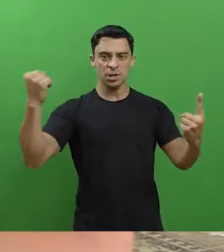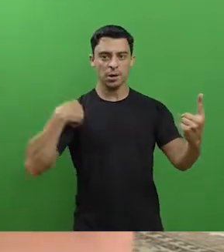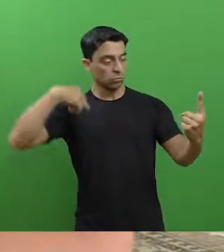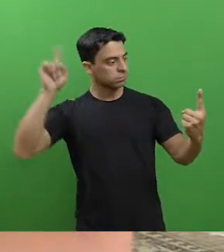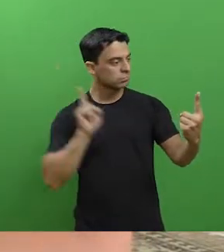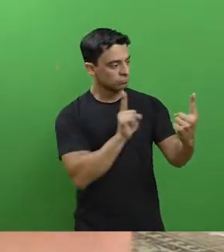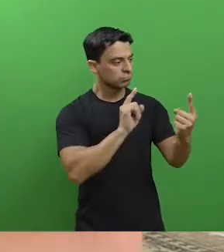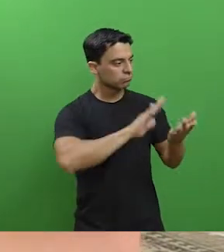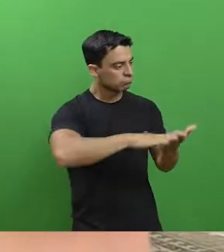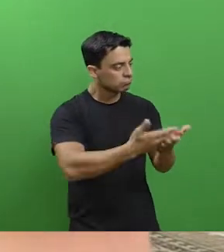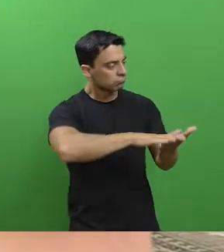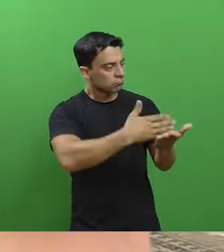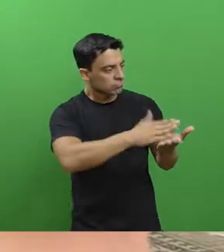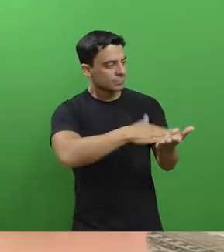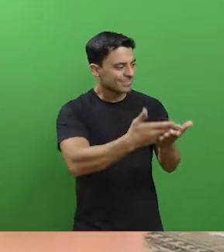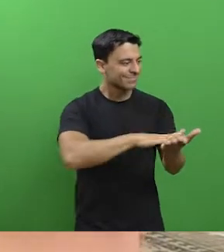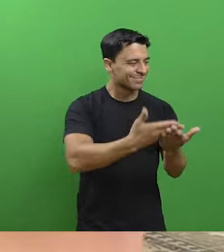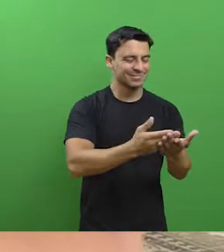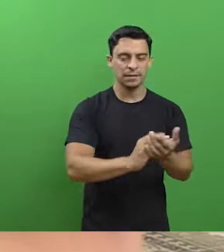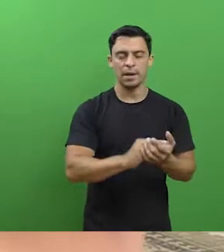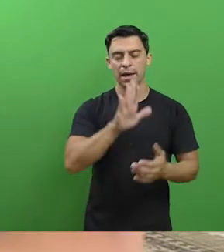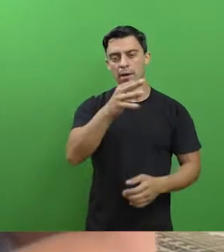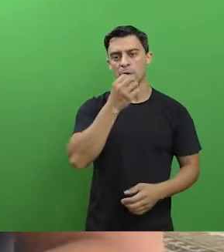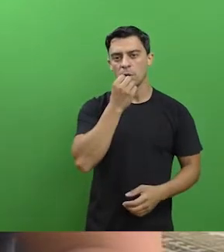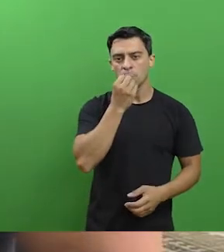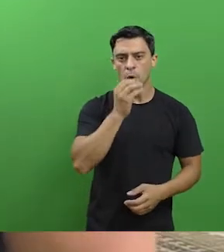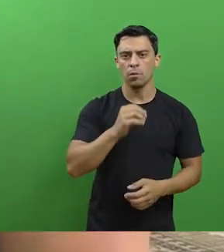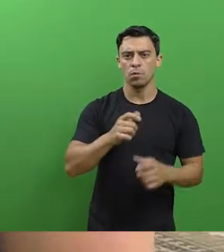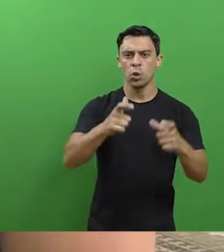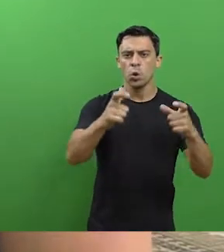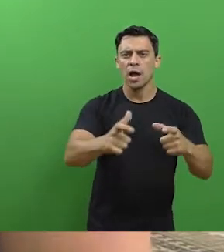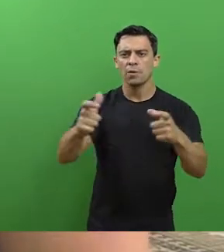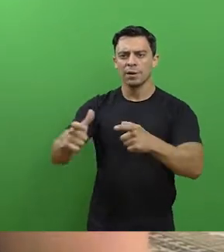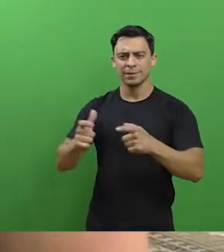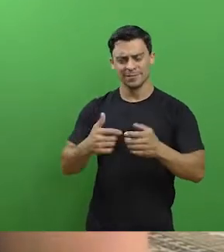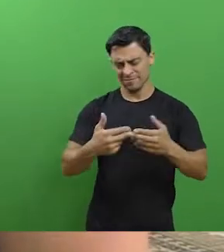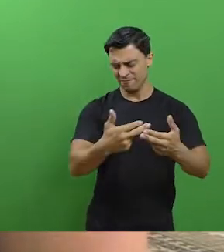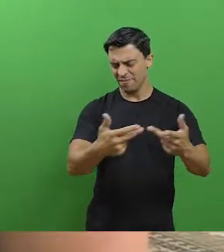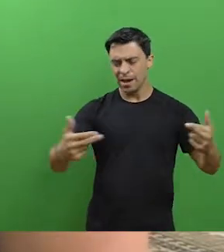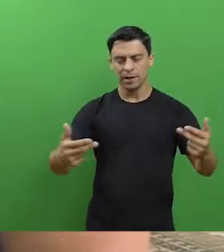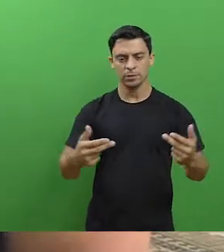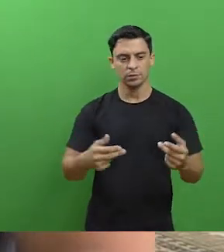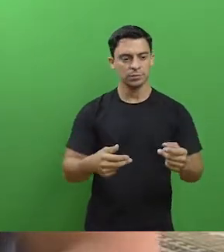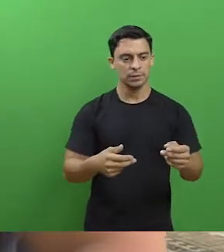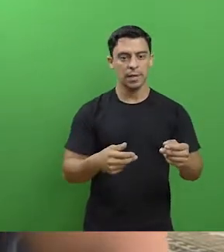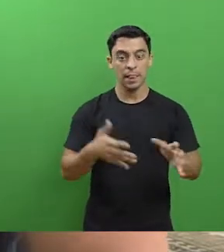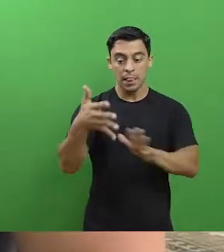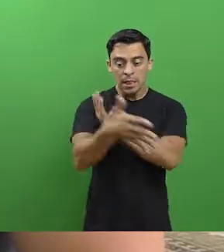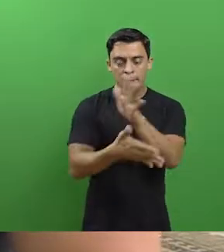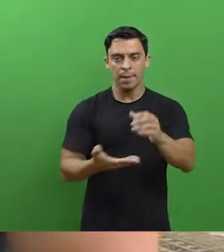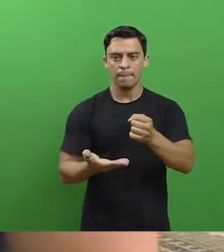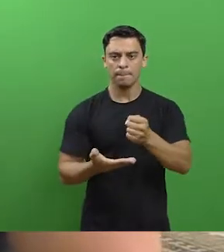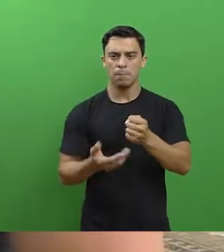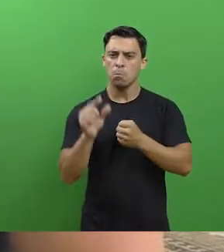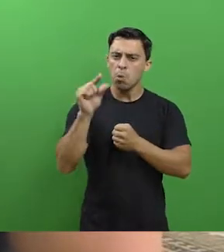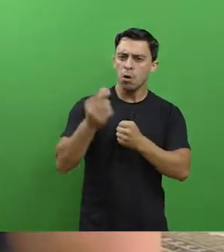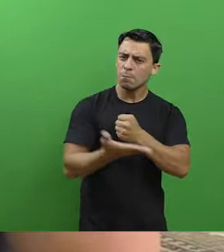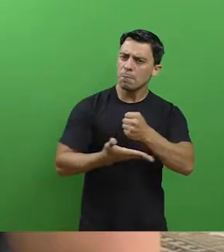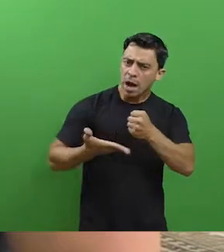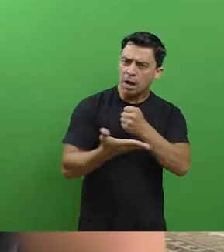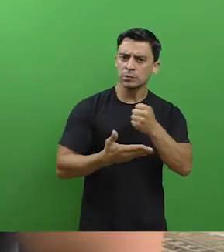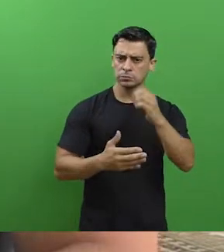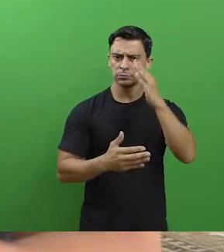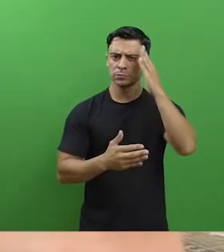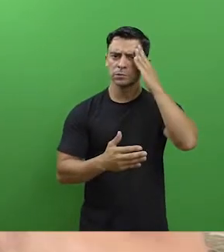que nos locais as pessoas pelo menos soubessem o básico para poder atender esse público. Como eu falei, né, não é um público pequeno, é um